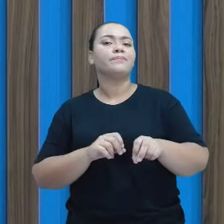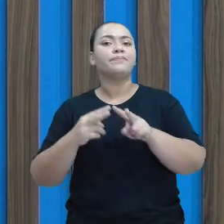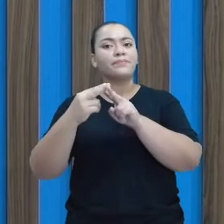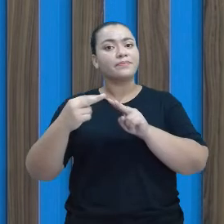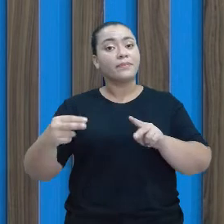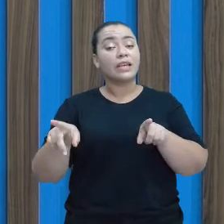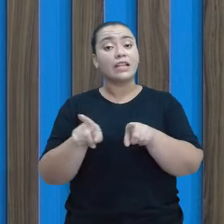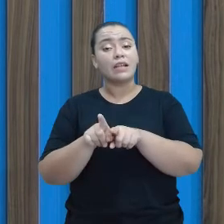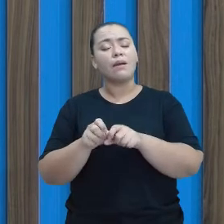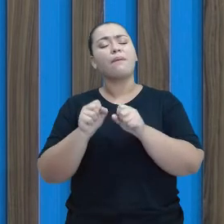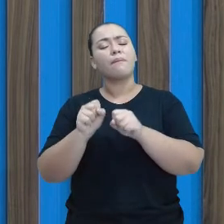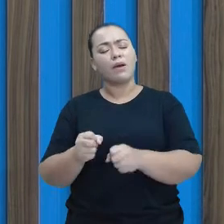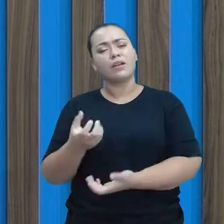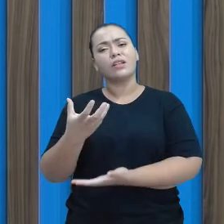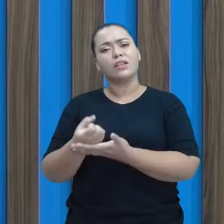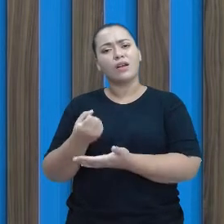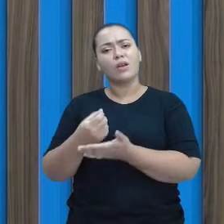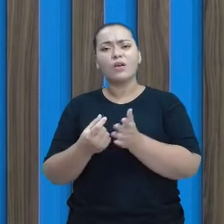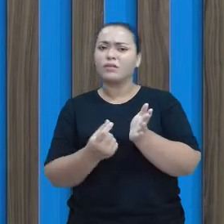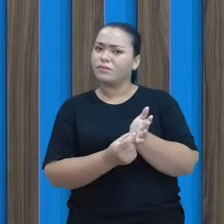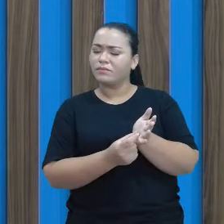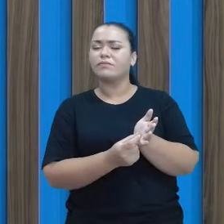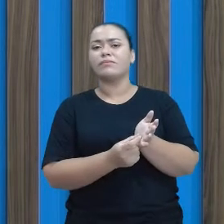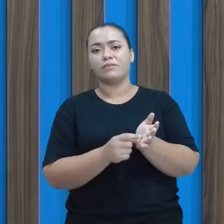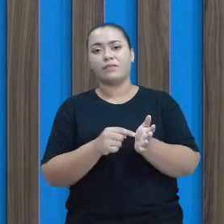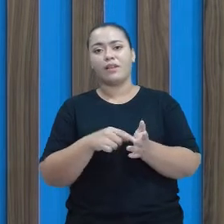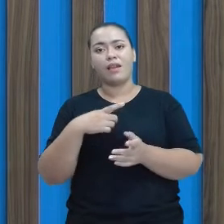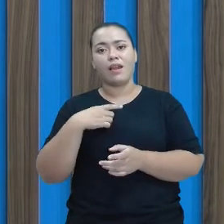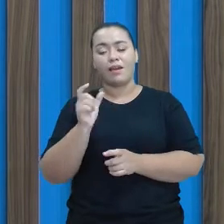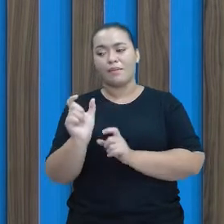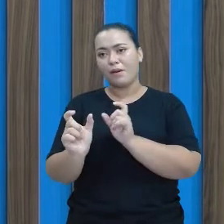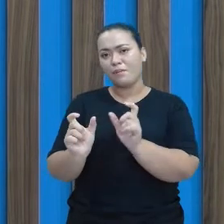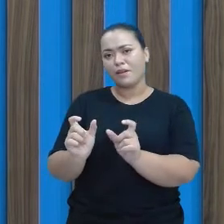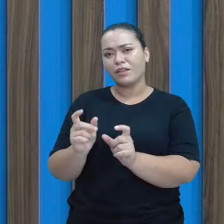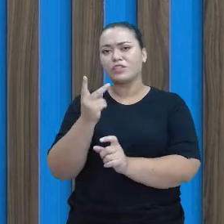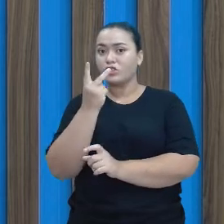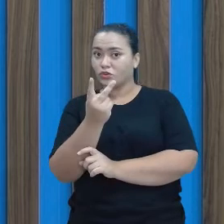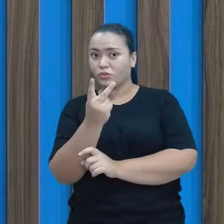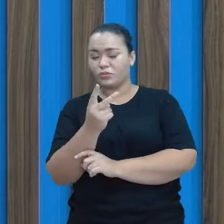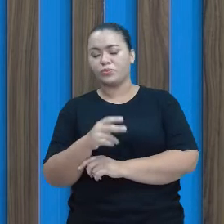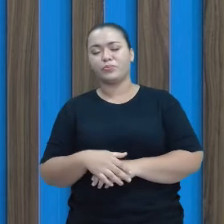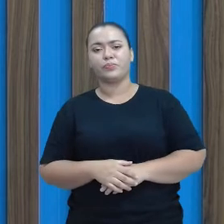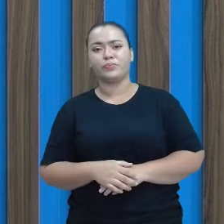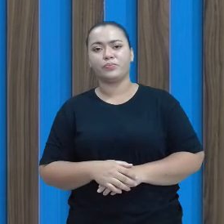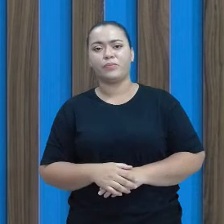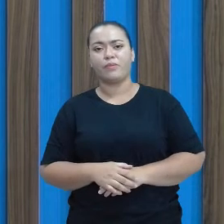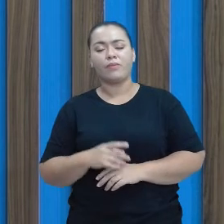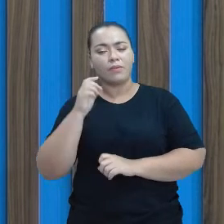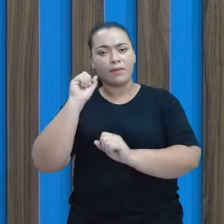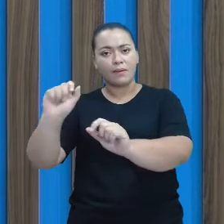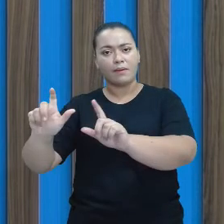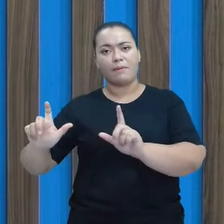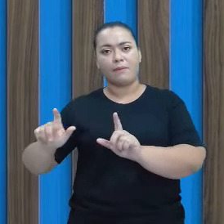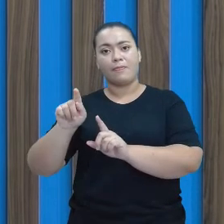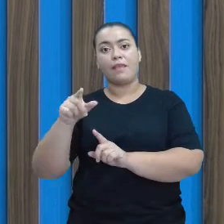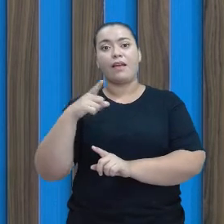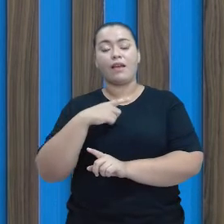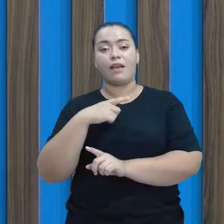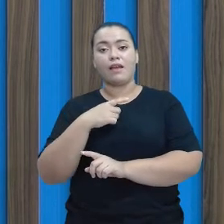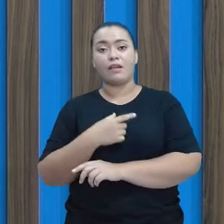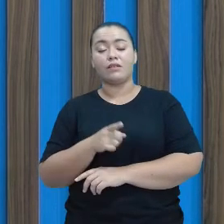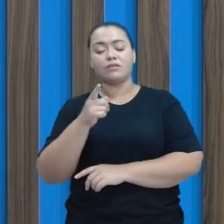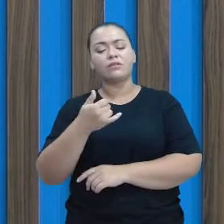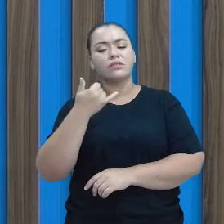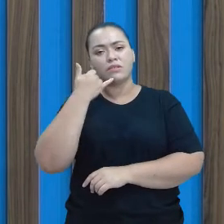pode fazer o download do nosso aplicativo, certo? O Davinho vai colocar aí 2 QR Codes que vai aparecer na sua tela, certo? Você vai pegar o